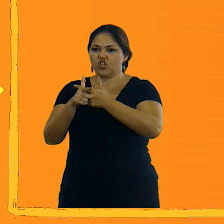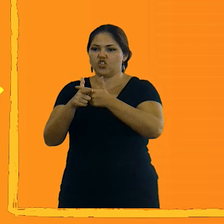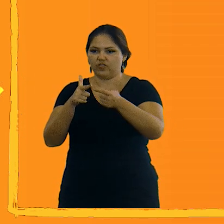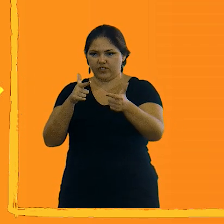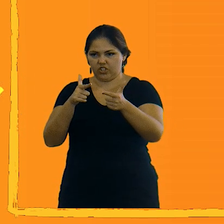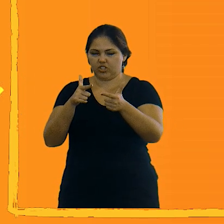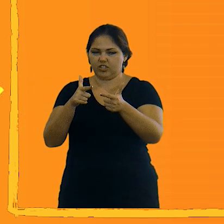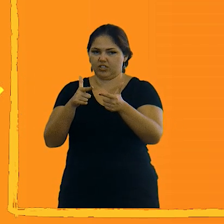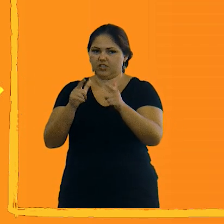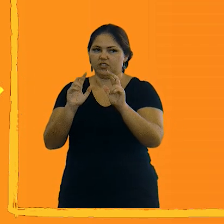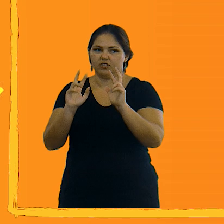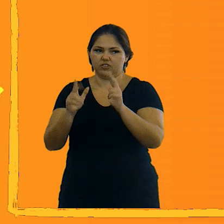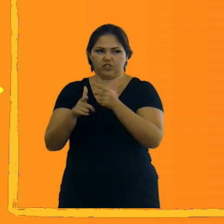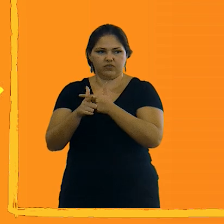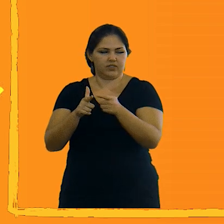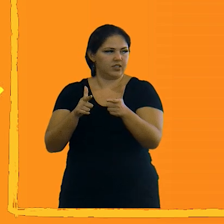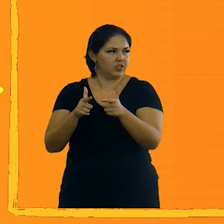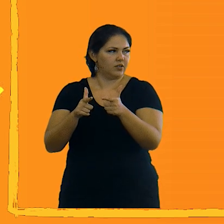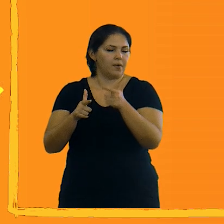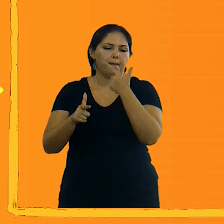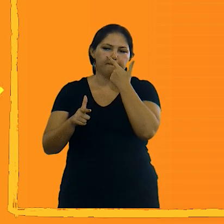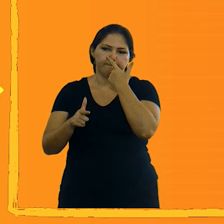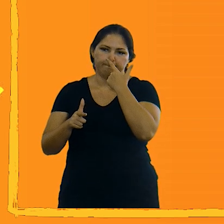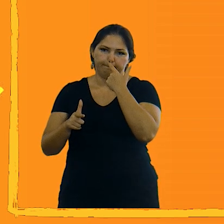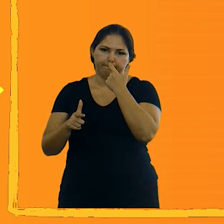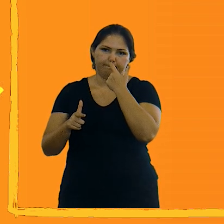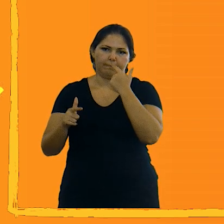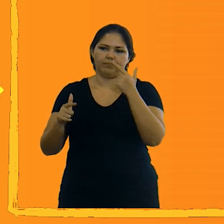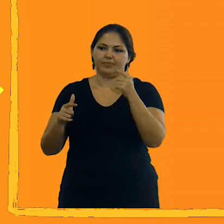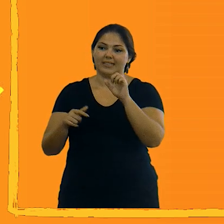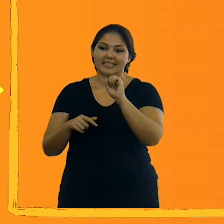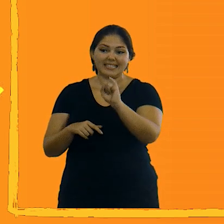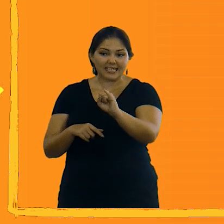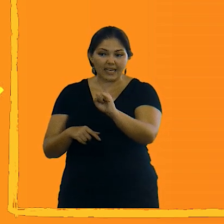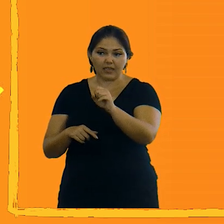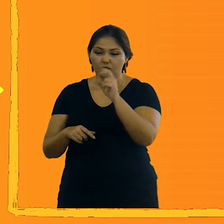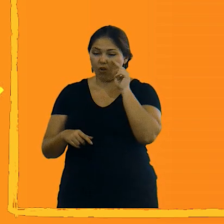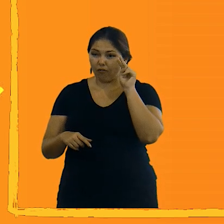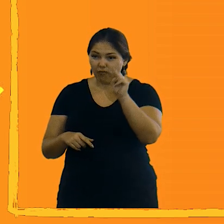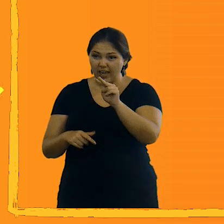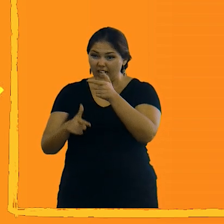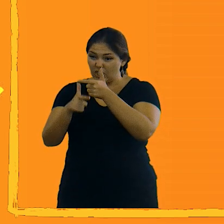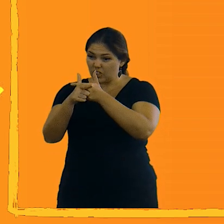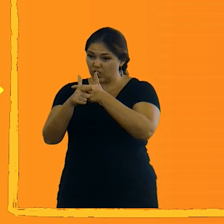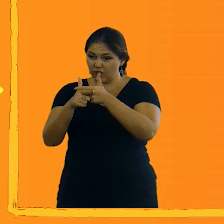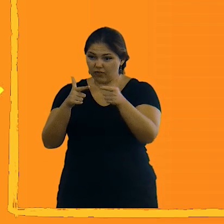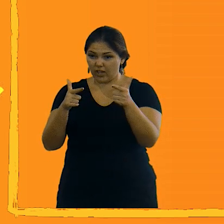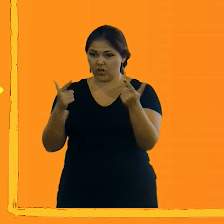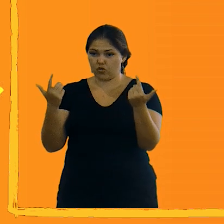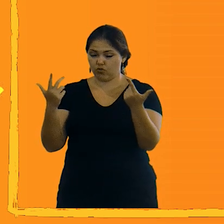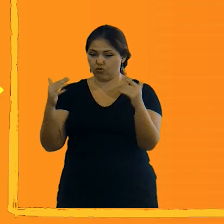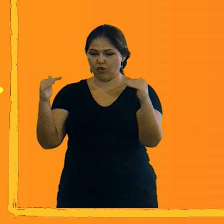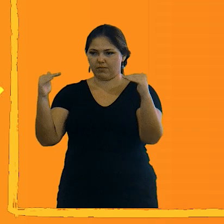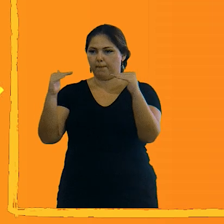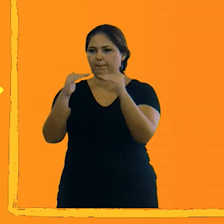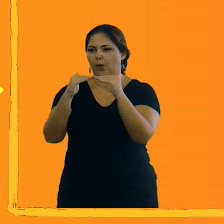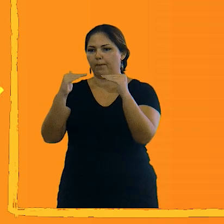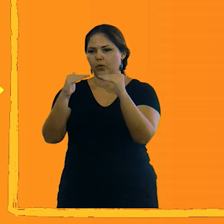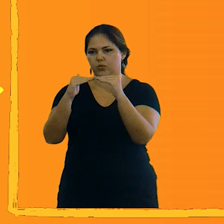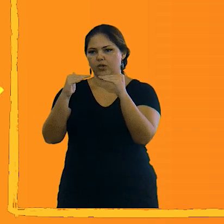proporcional tá dividiu diretamente não esquece disso agora olha